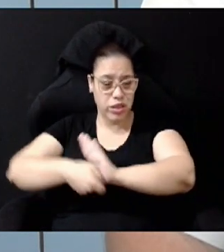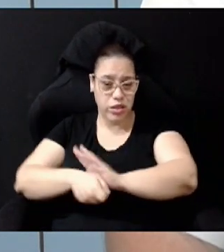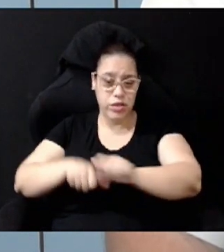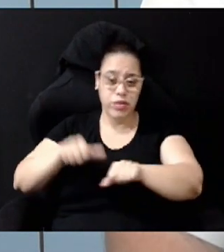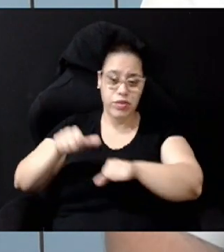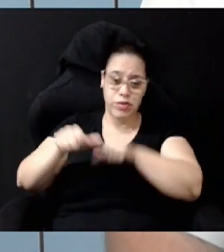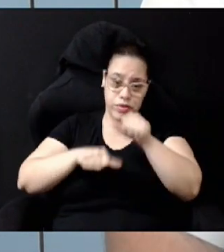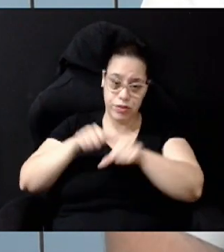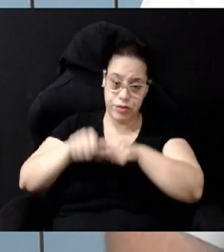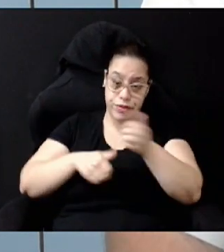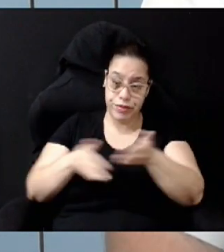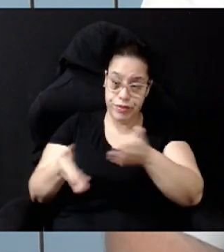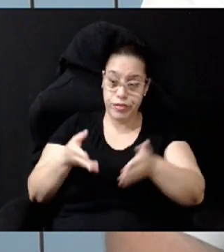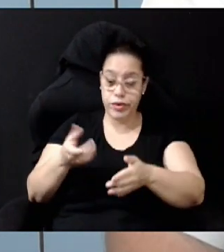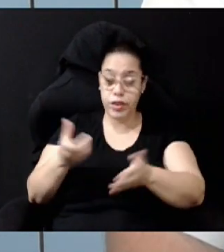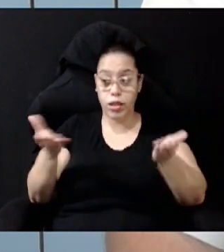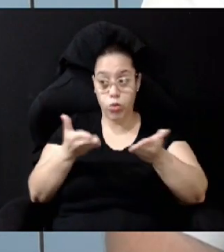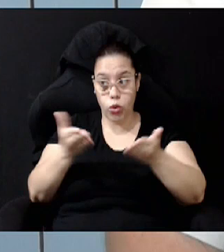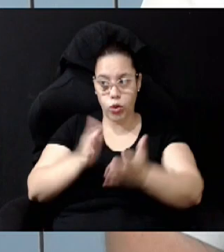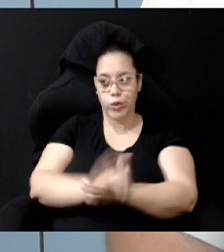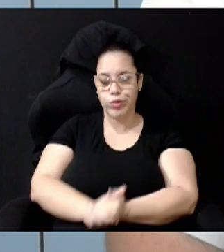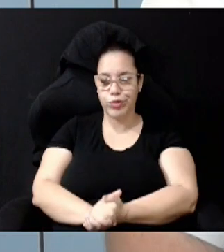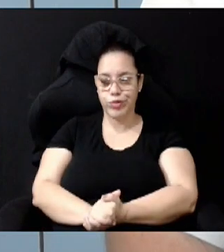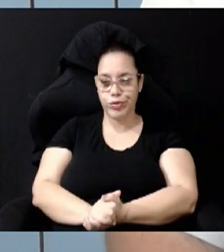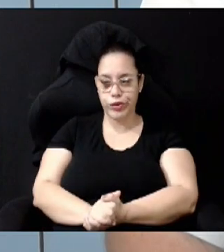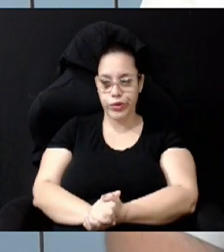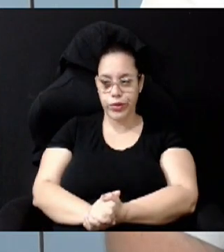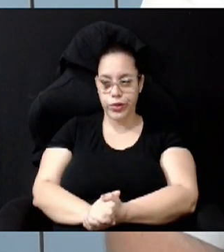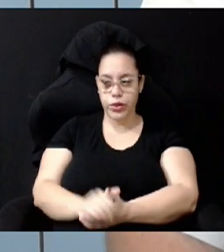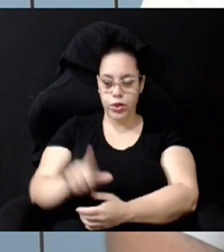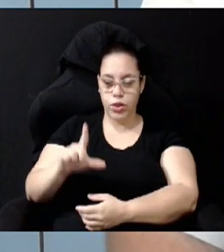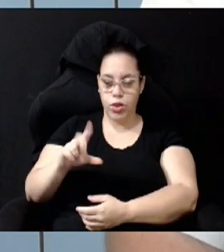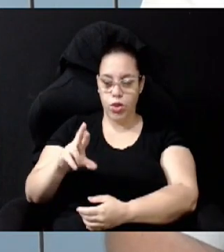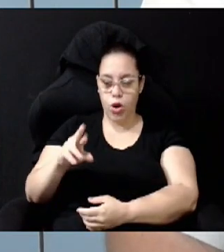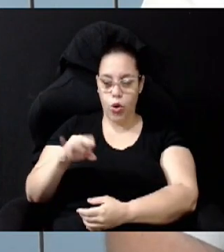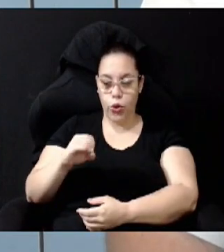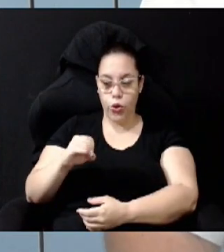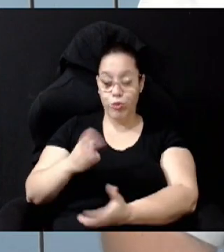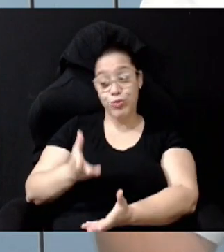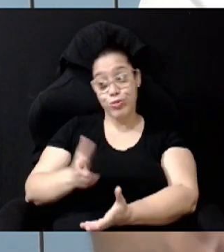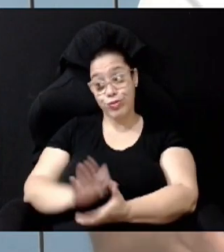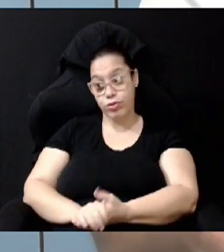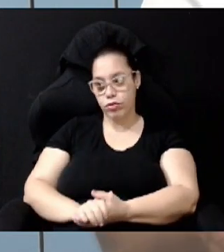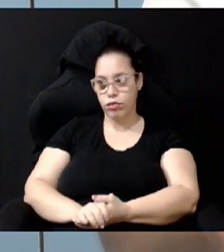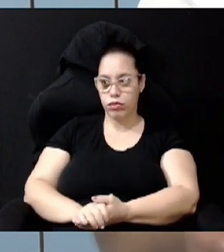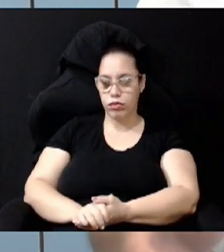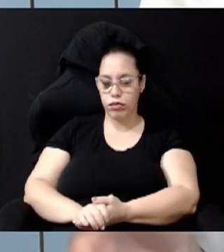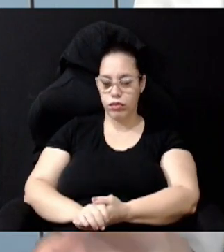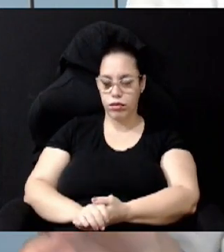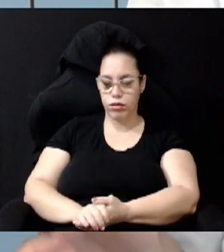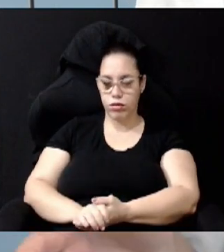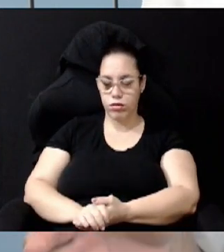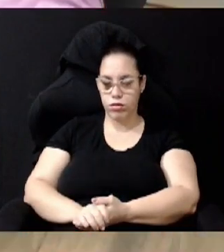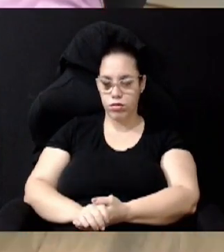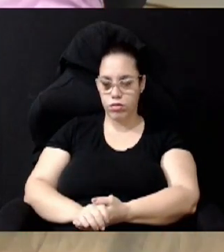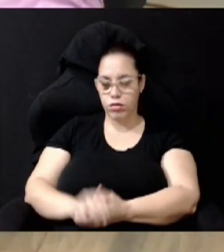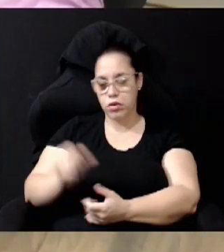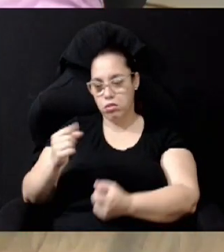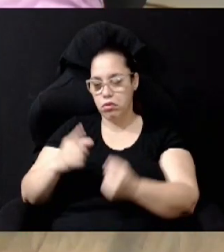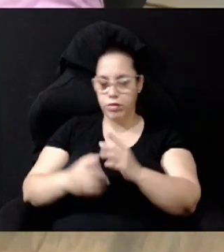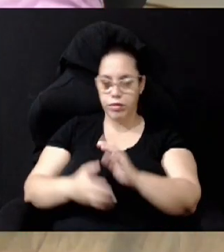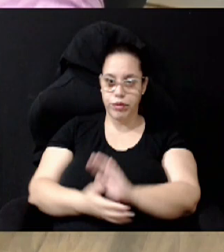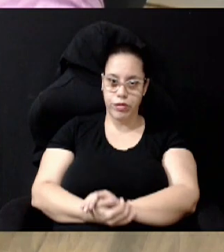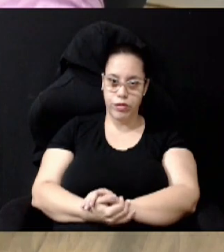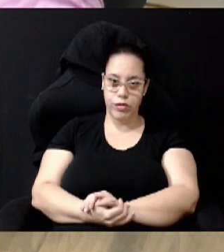nós estamos, mais do que na lucratividade, enfim, né? Então, acho que é um pouco isso. Eu acho que o